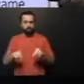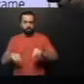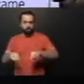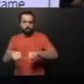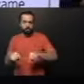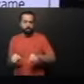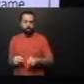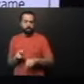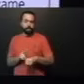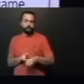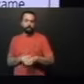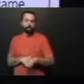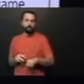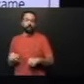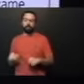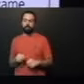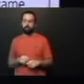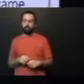Xadrez, som do CH.